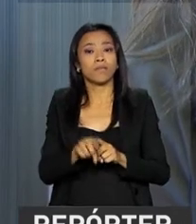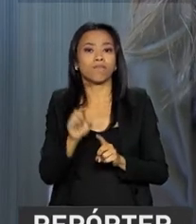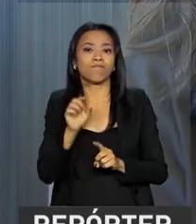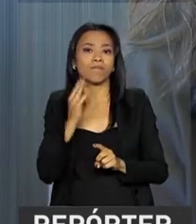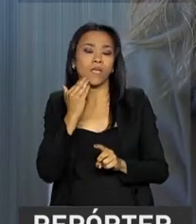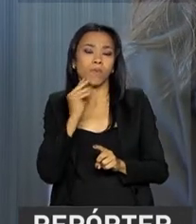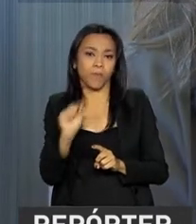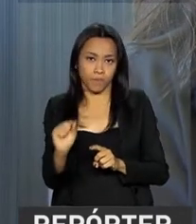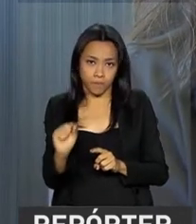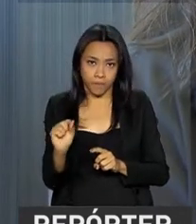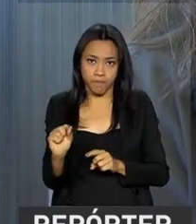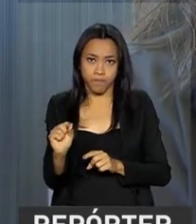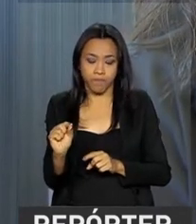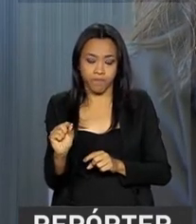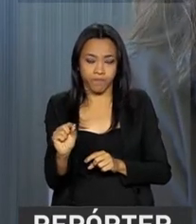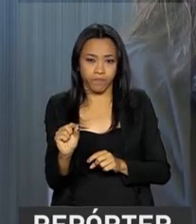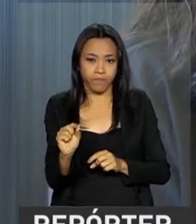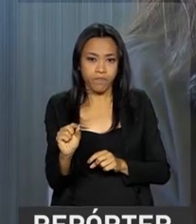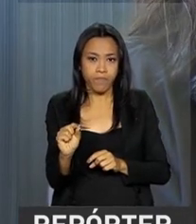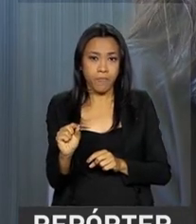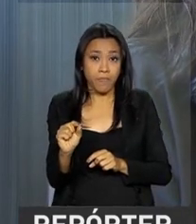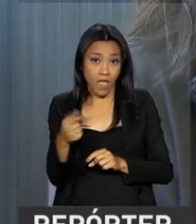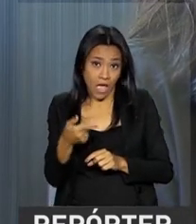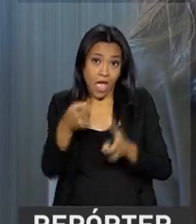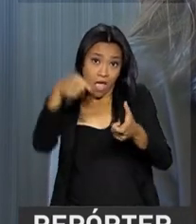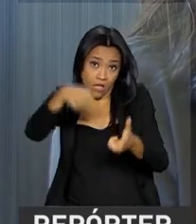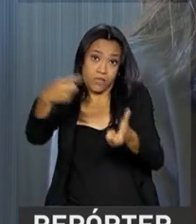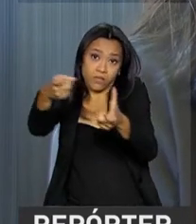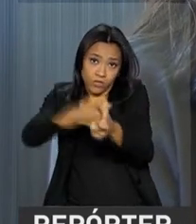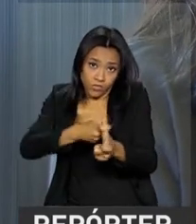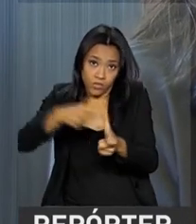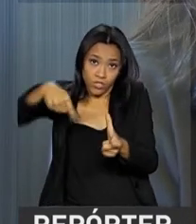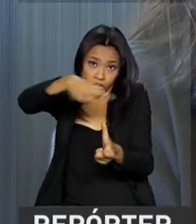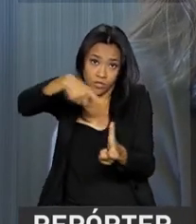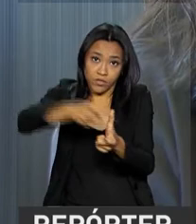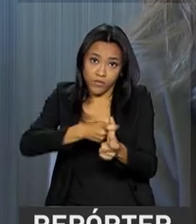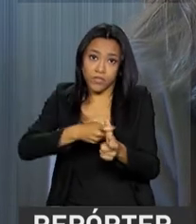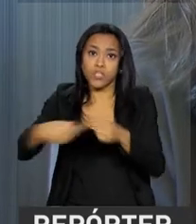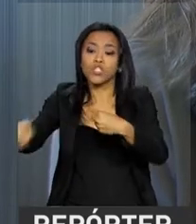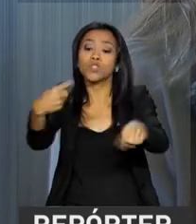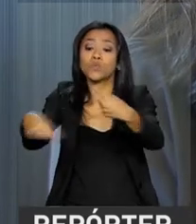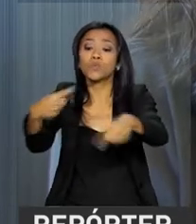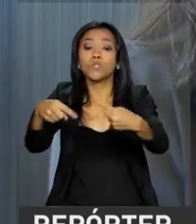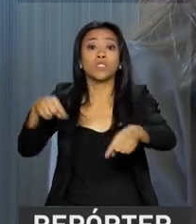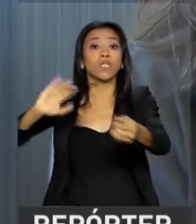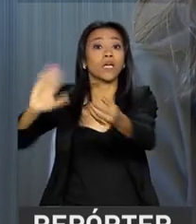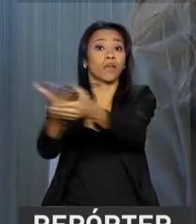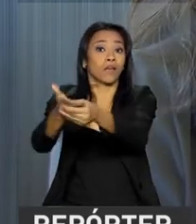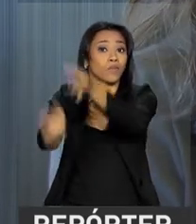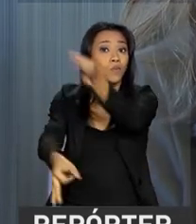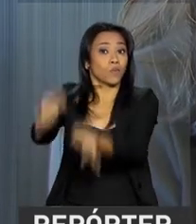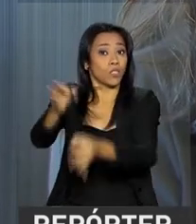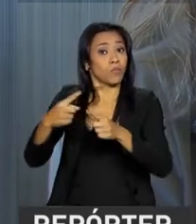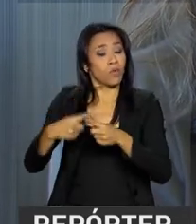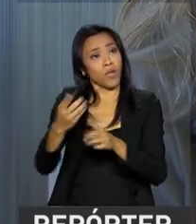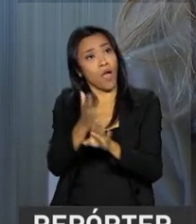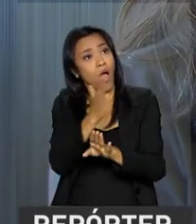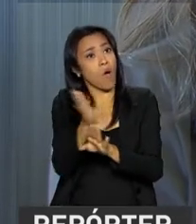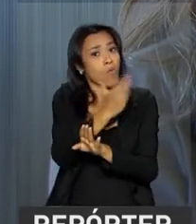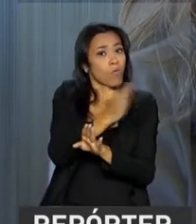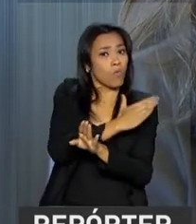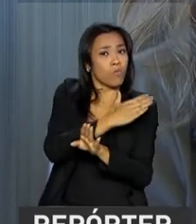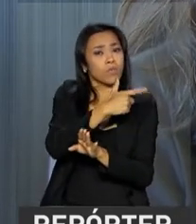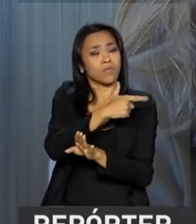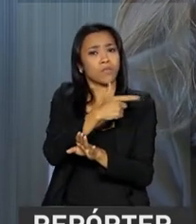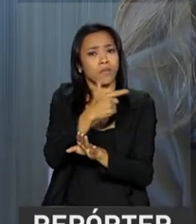que é essas dívidas estejam sendo discutidas na justiça porque em algumas situações as suas vidas